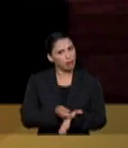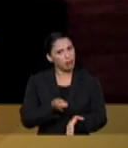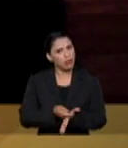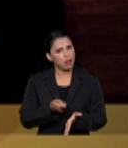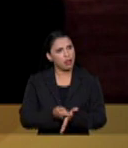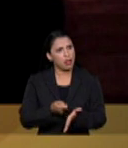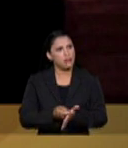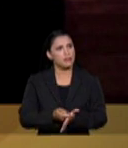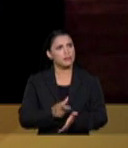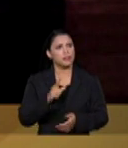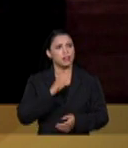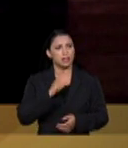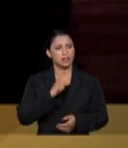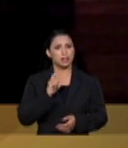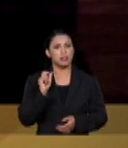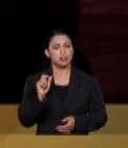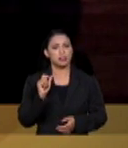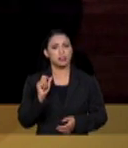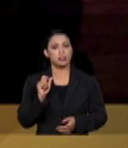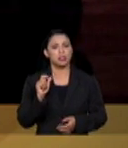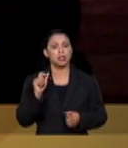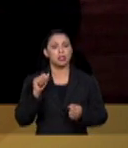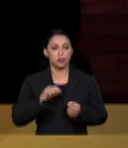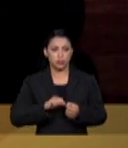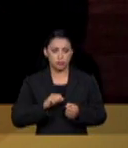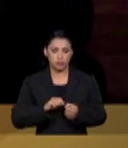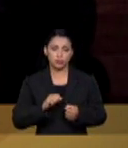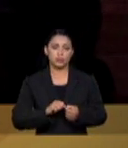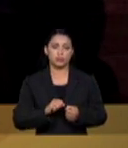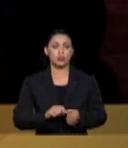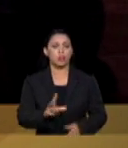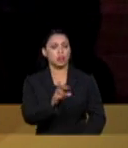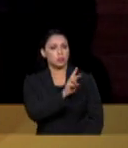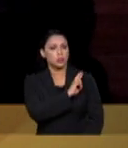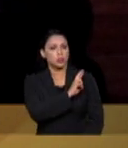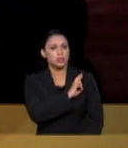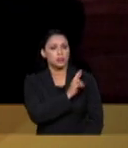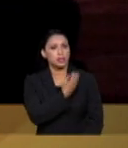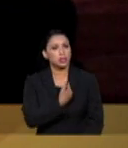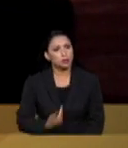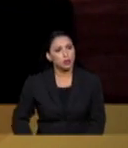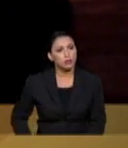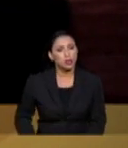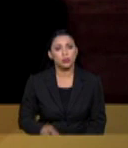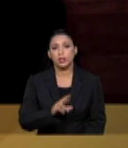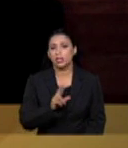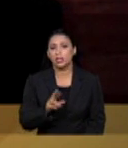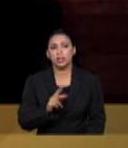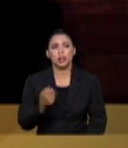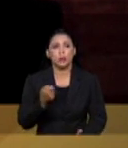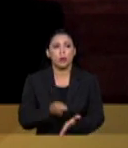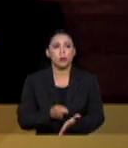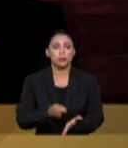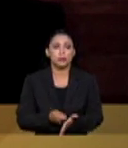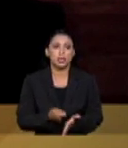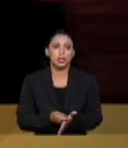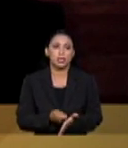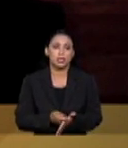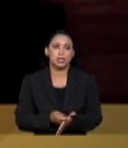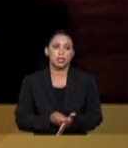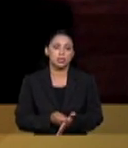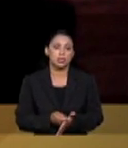estrutural a ser desempenhado pelo Estado e não uma obrigação meramente